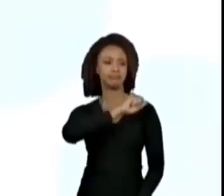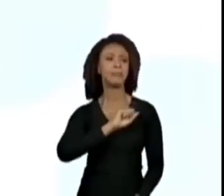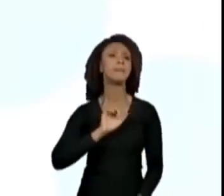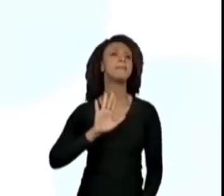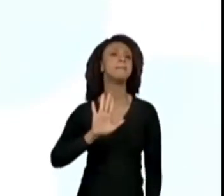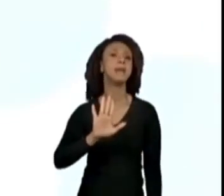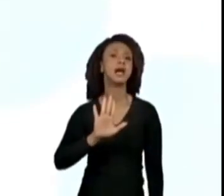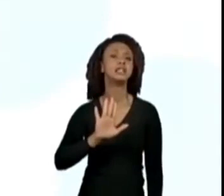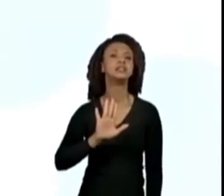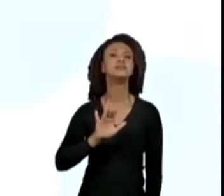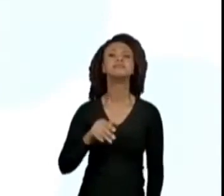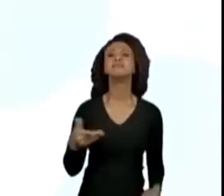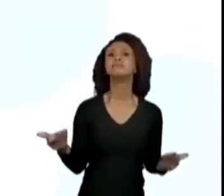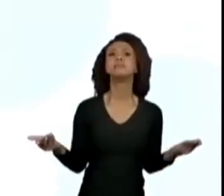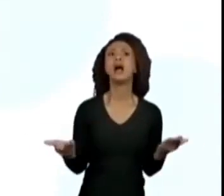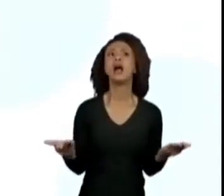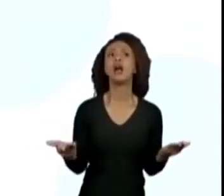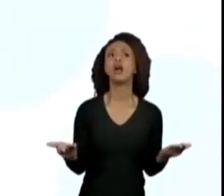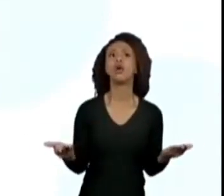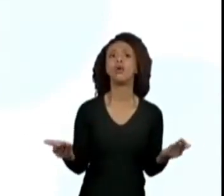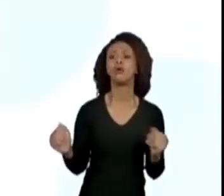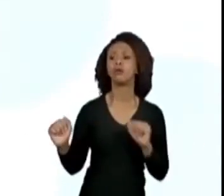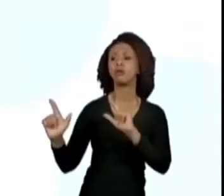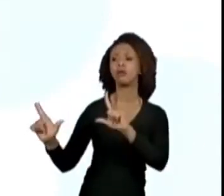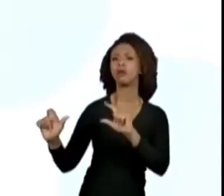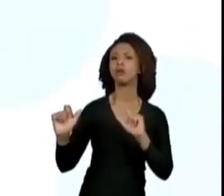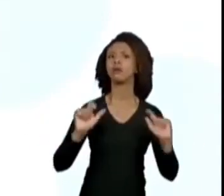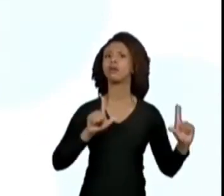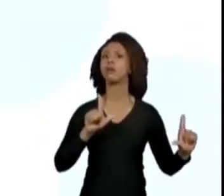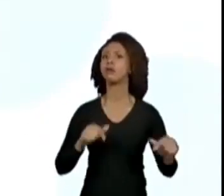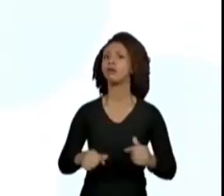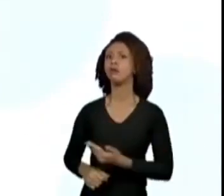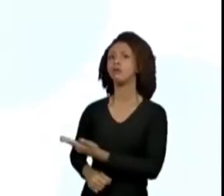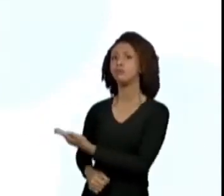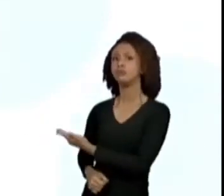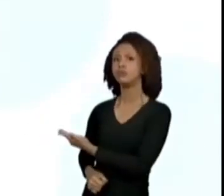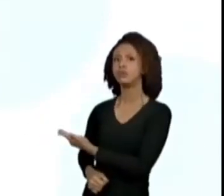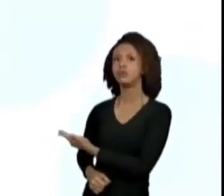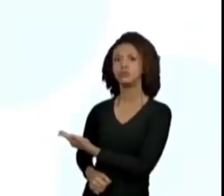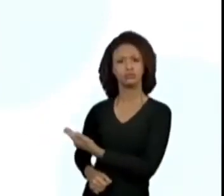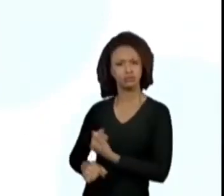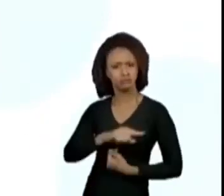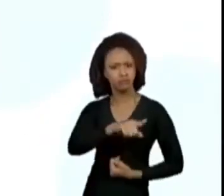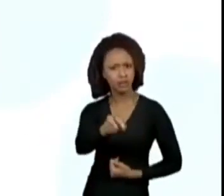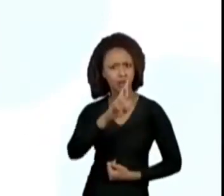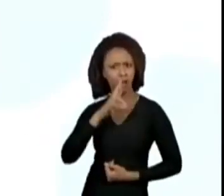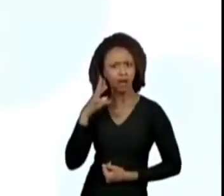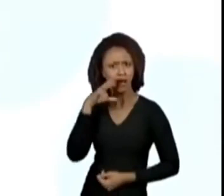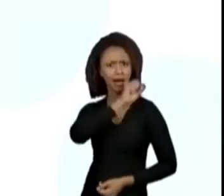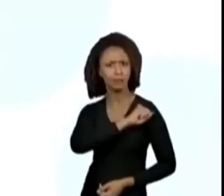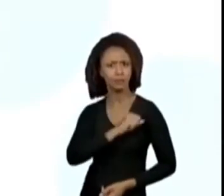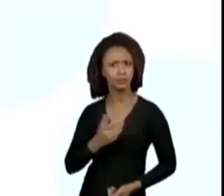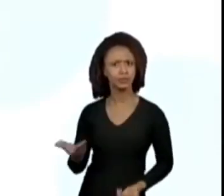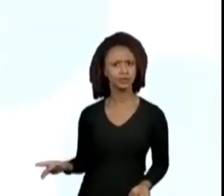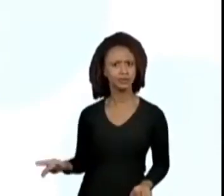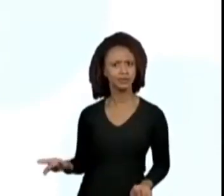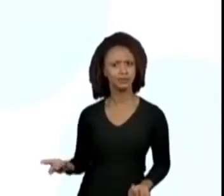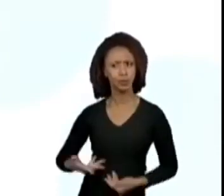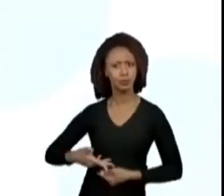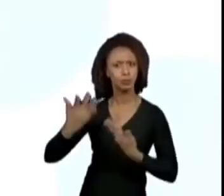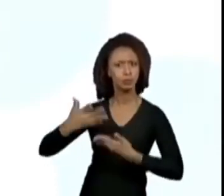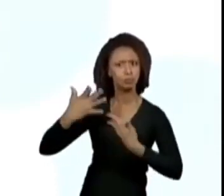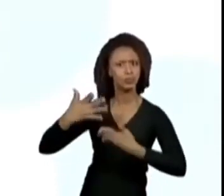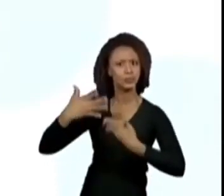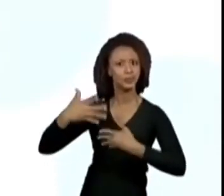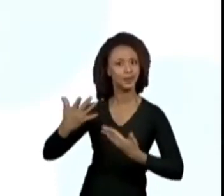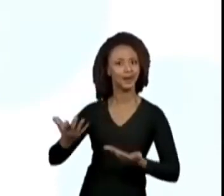E agora? Vamos olhar para os dois aí. Eles estão muito rápidos ali, não é? Muito.